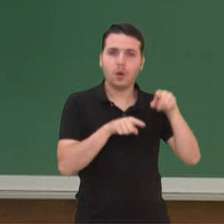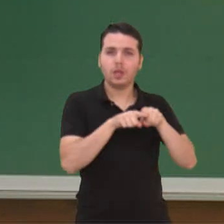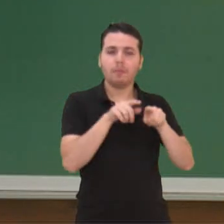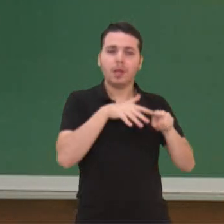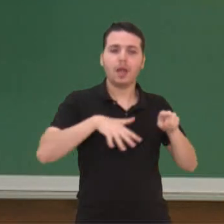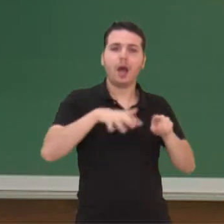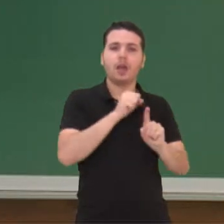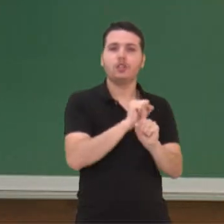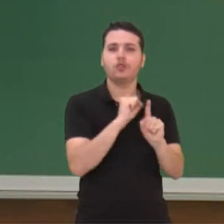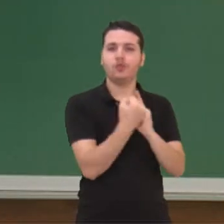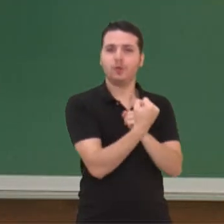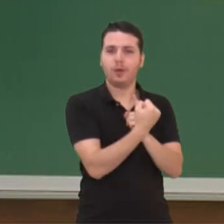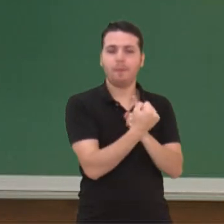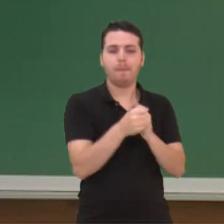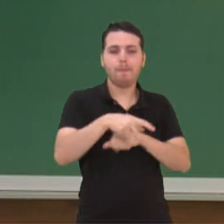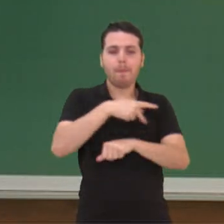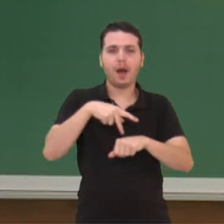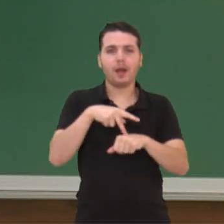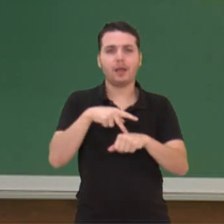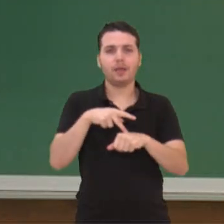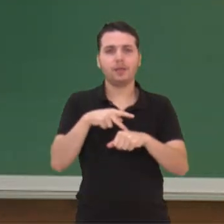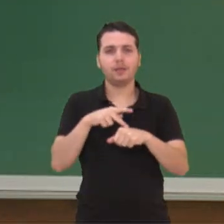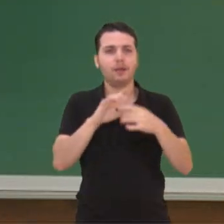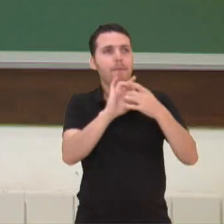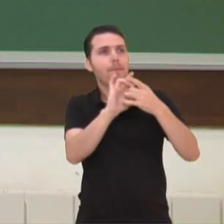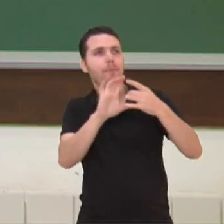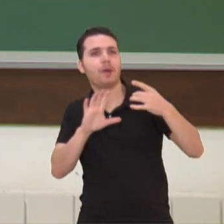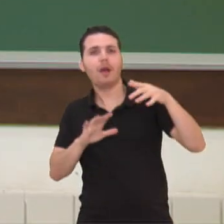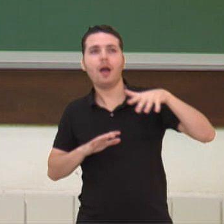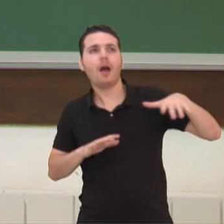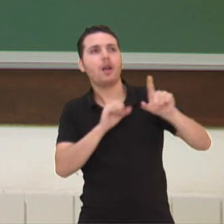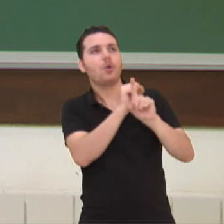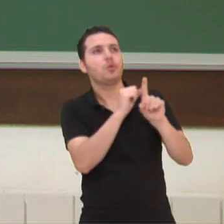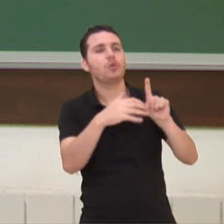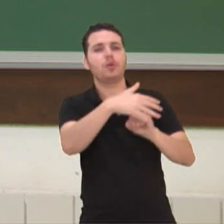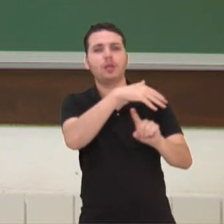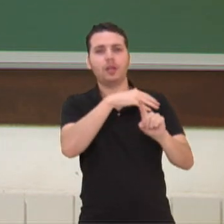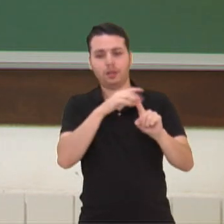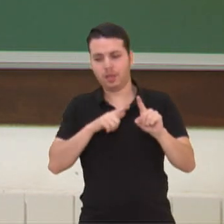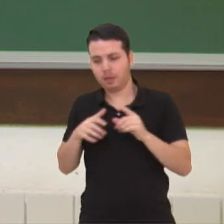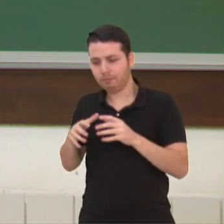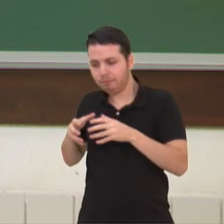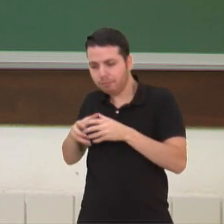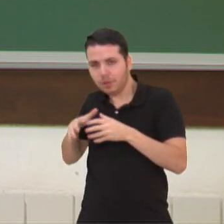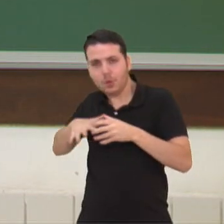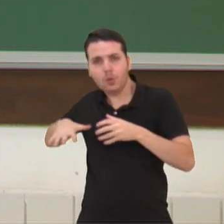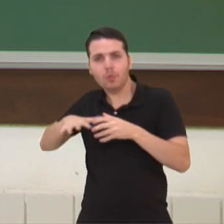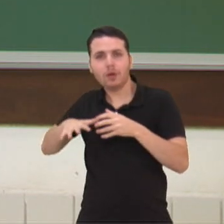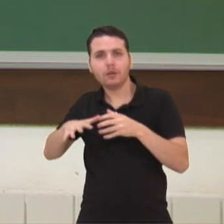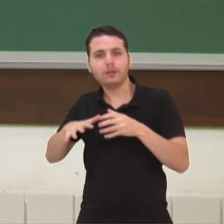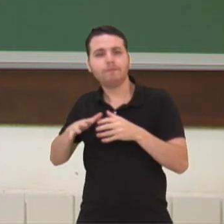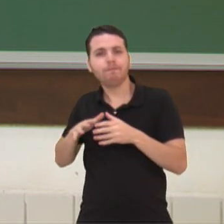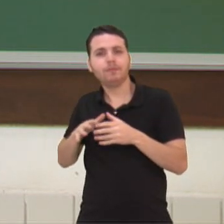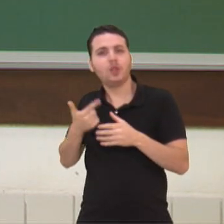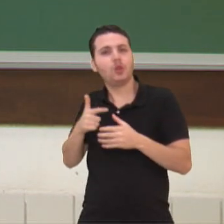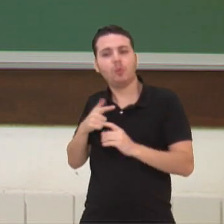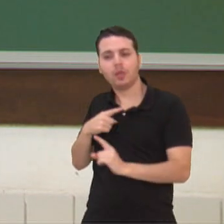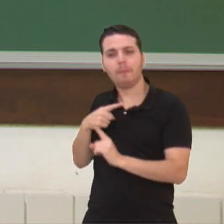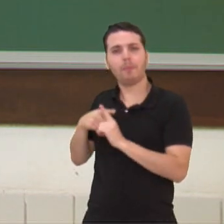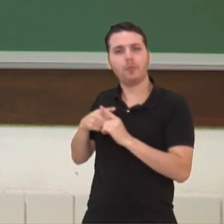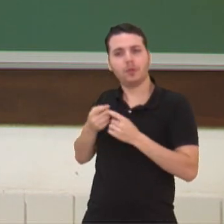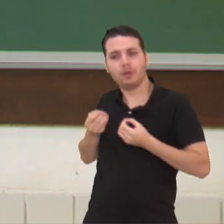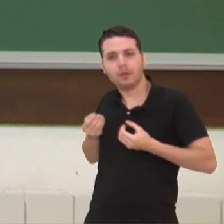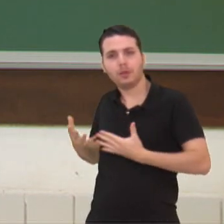ficam marginalizados, né, das sociedades e territórios que ficam marginalizados, não têm aí o benefício,